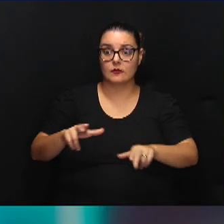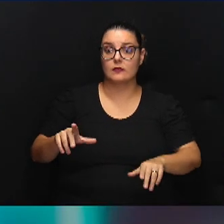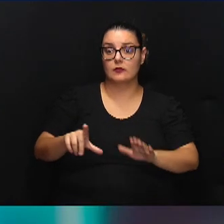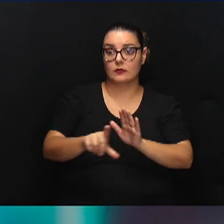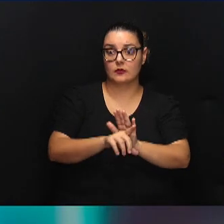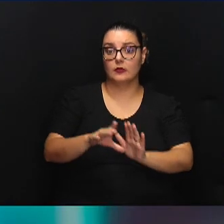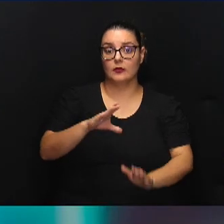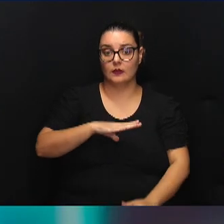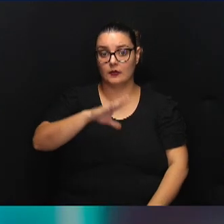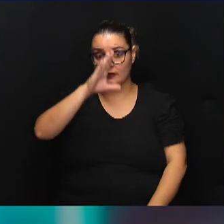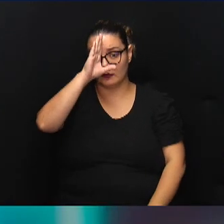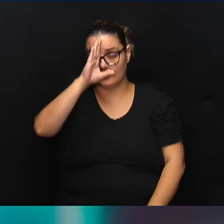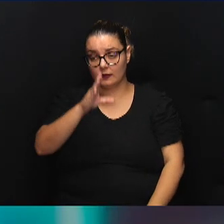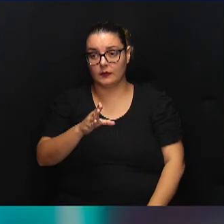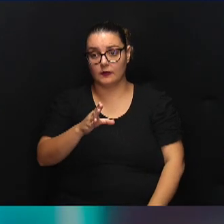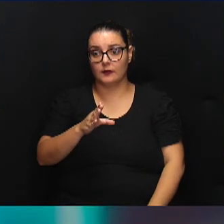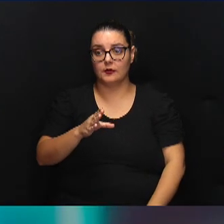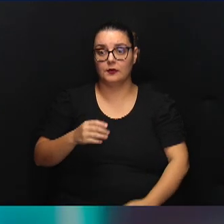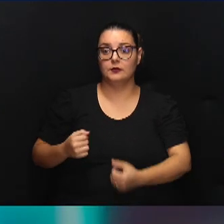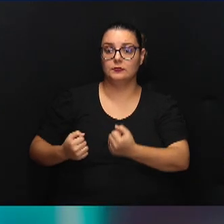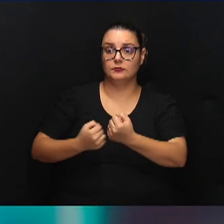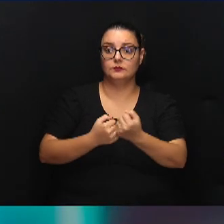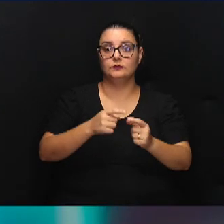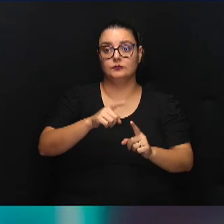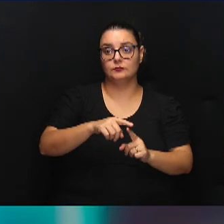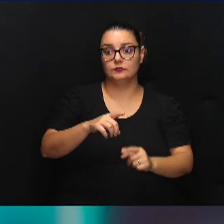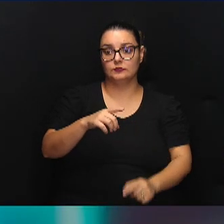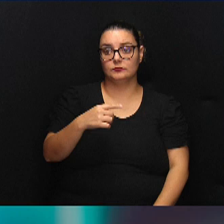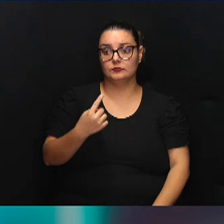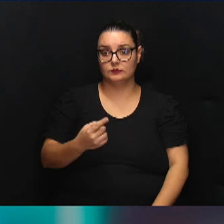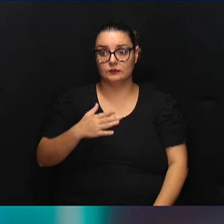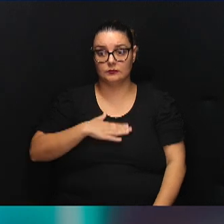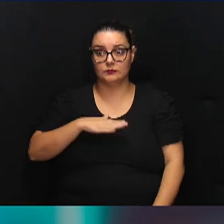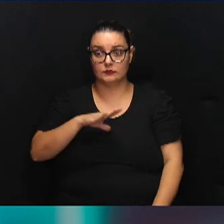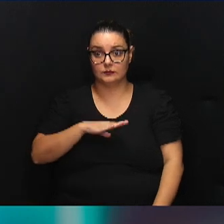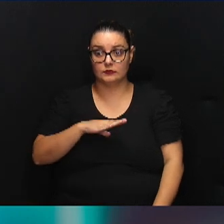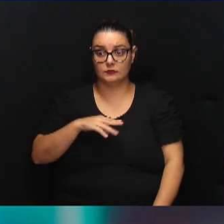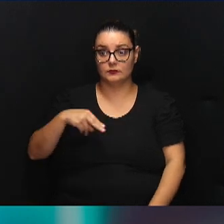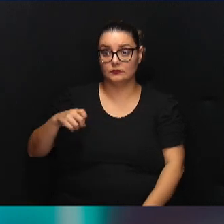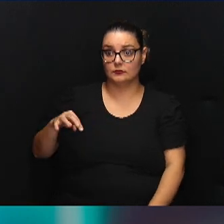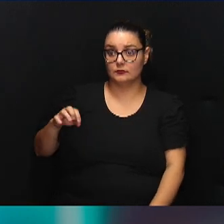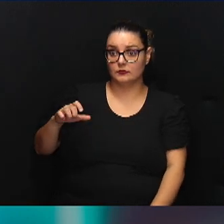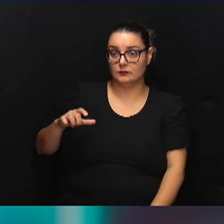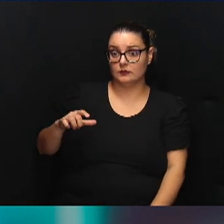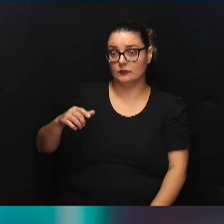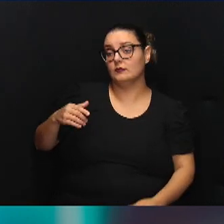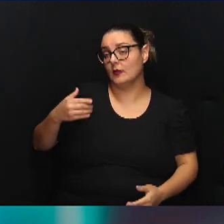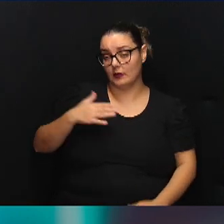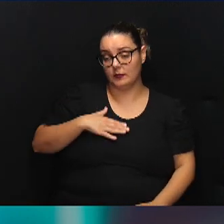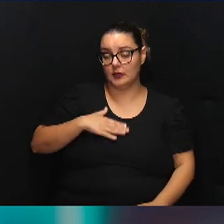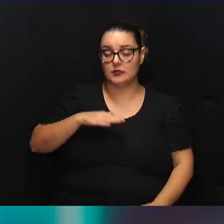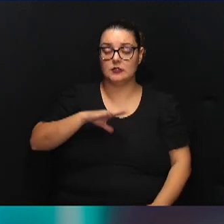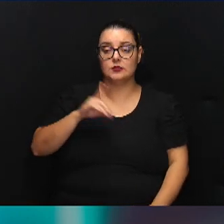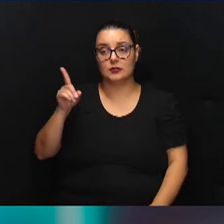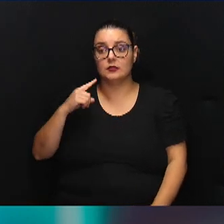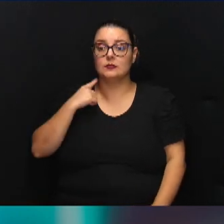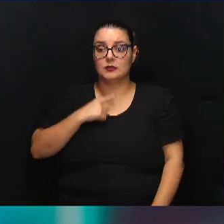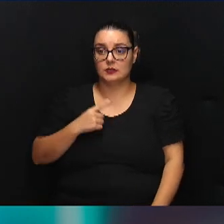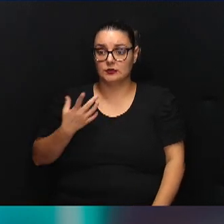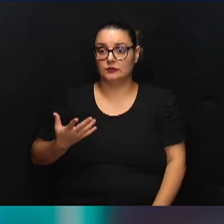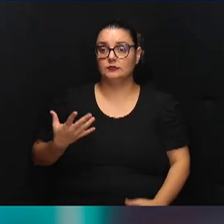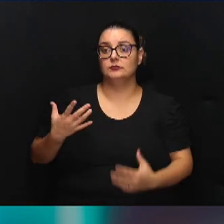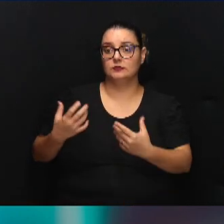municipais, principalmente para o apoio de diabetes tipo 1. Na minha cidade, por exemplo, Natal, em Minas Gerais, acabaram de sancionar a lei com